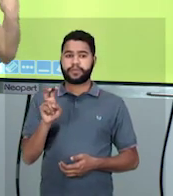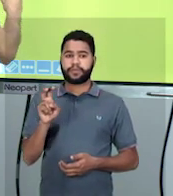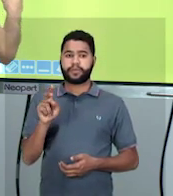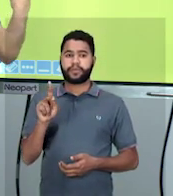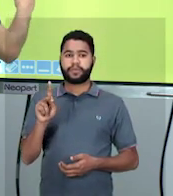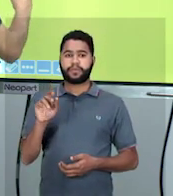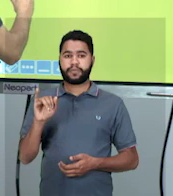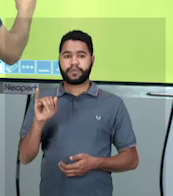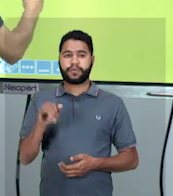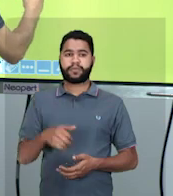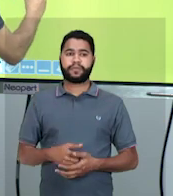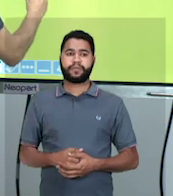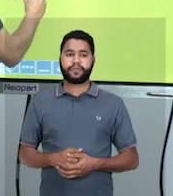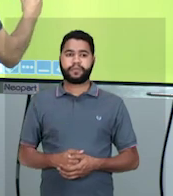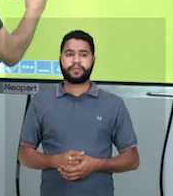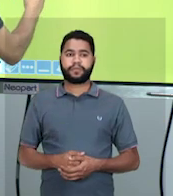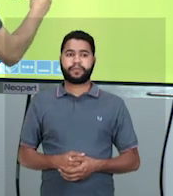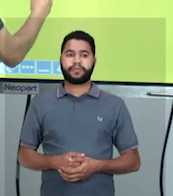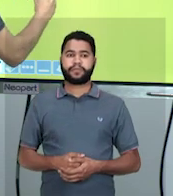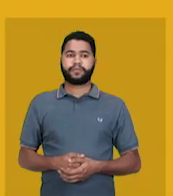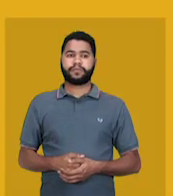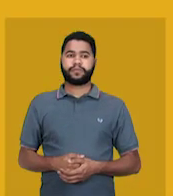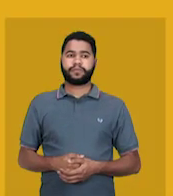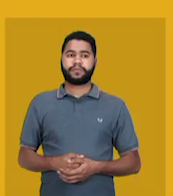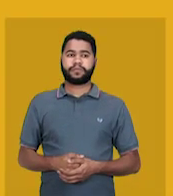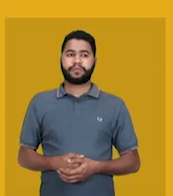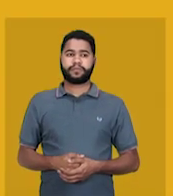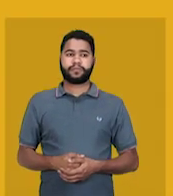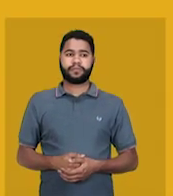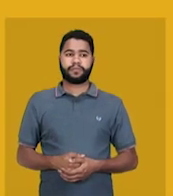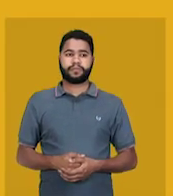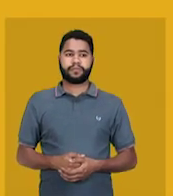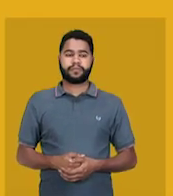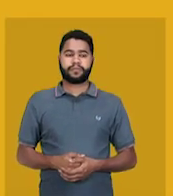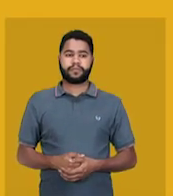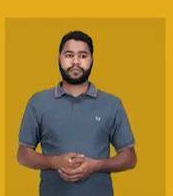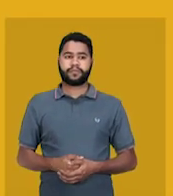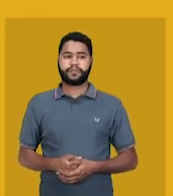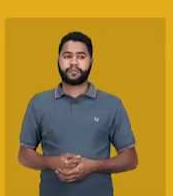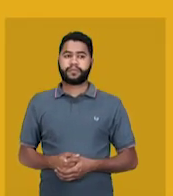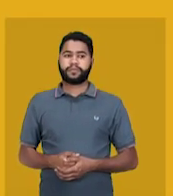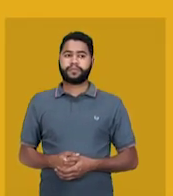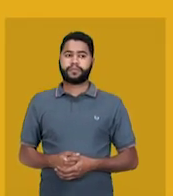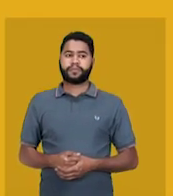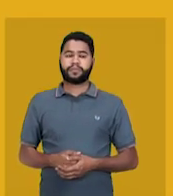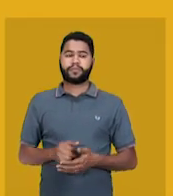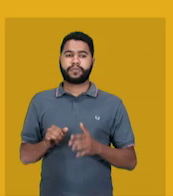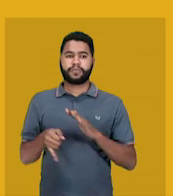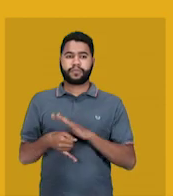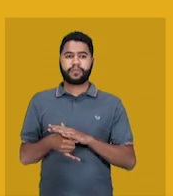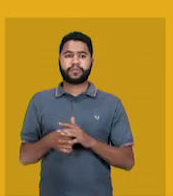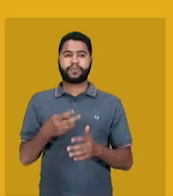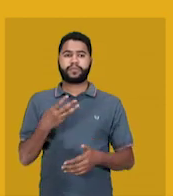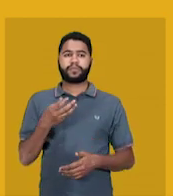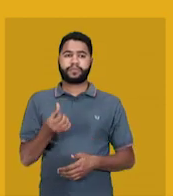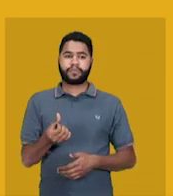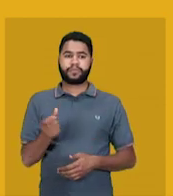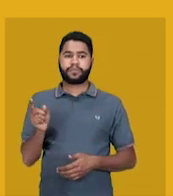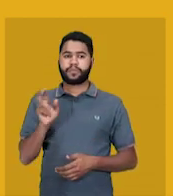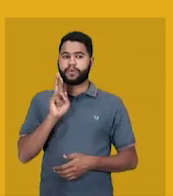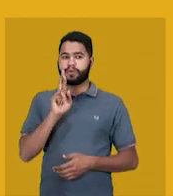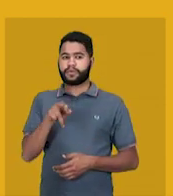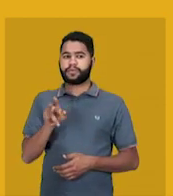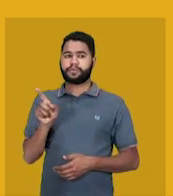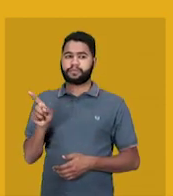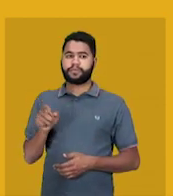pa11x você gosta 55 é sobre 36 chegamos um